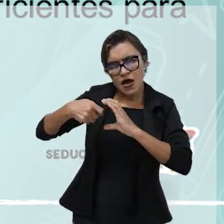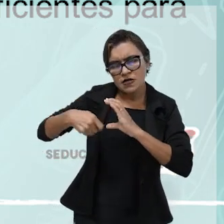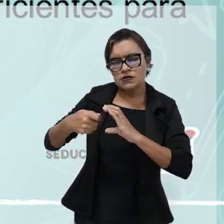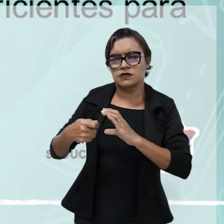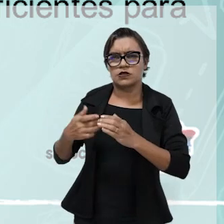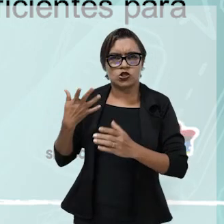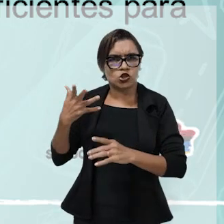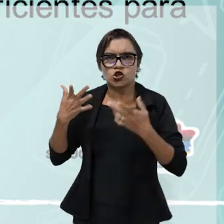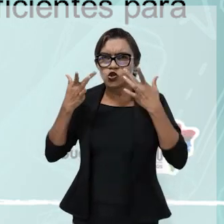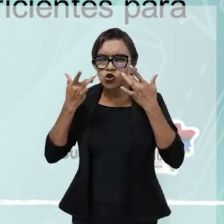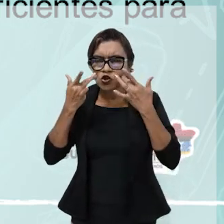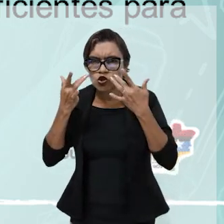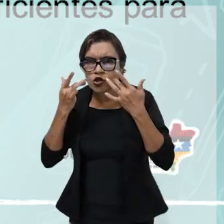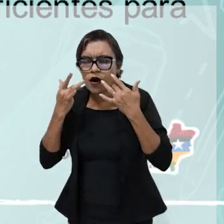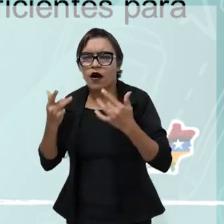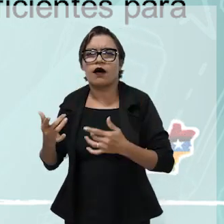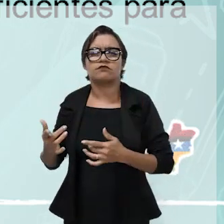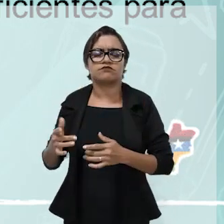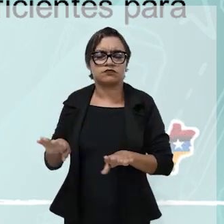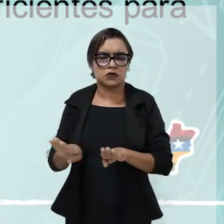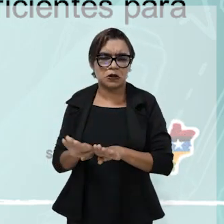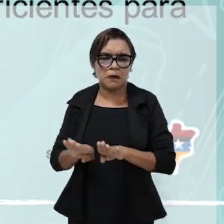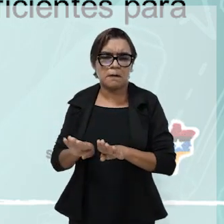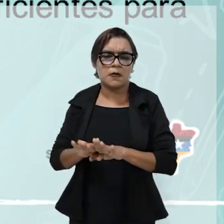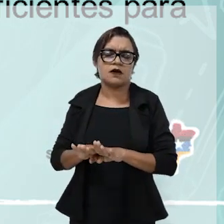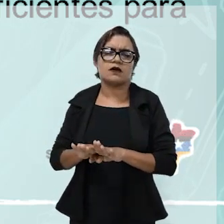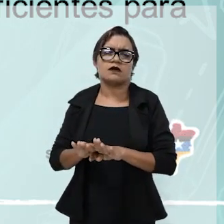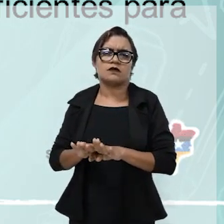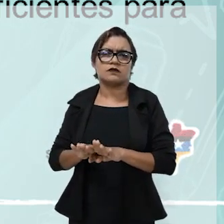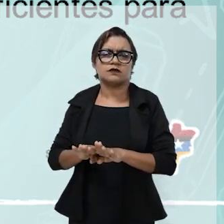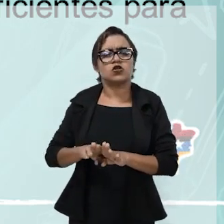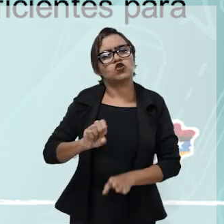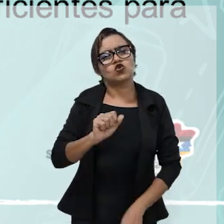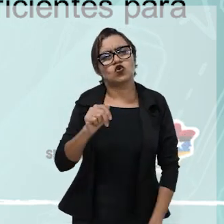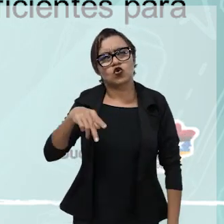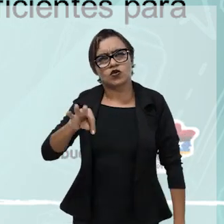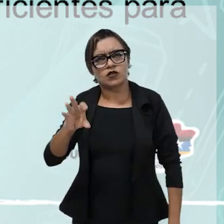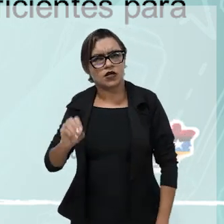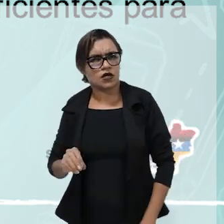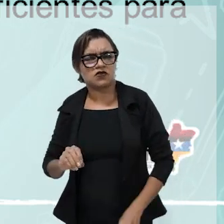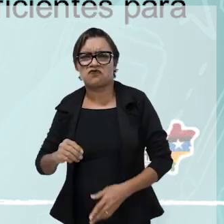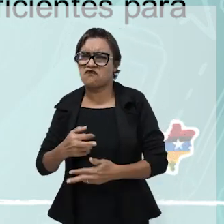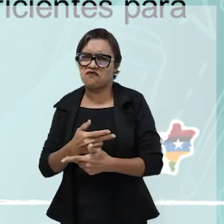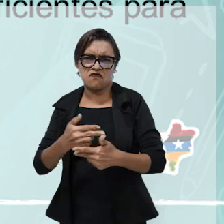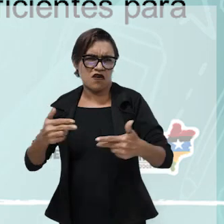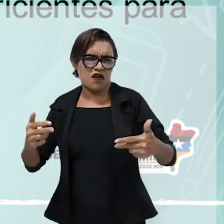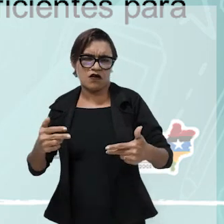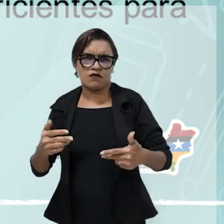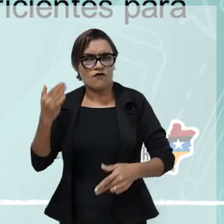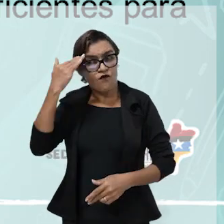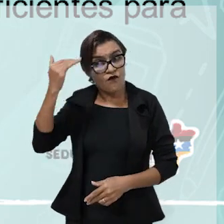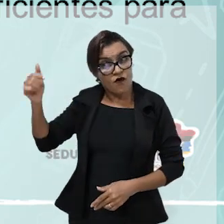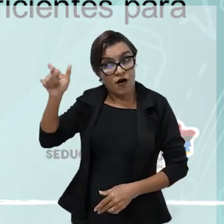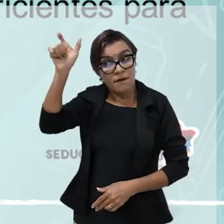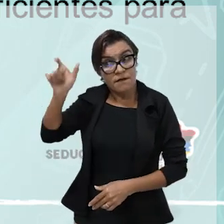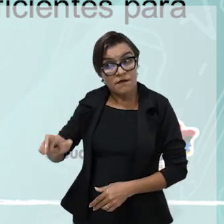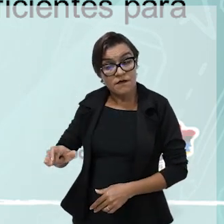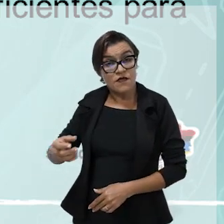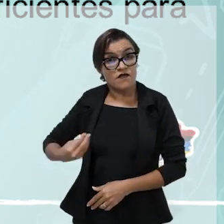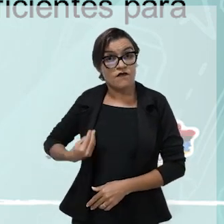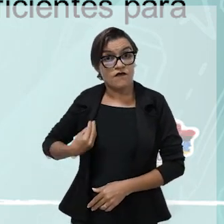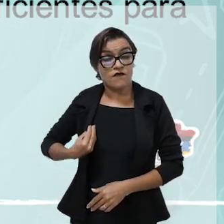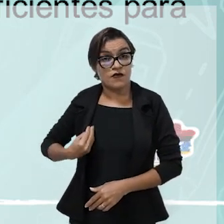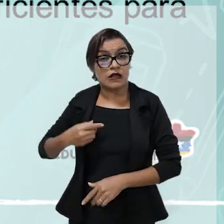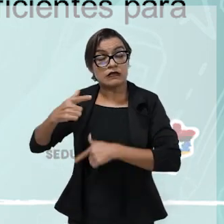Os Lusíadas, e mais de 200 de sonetos que, embora não lhe tenham trazido a merecida fama em vida, ele só vai ser